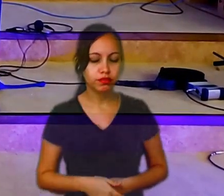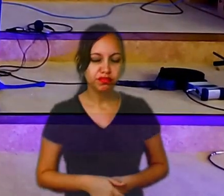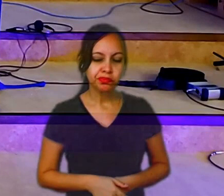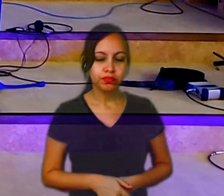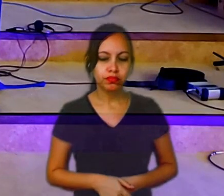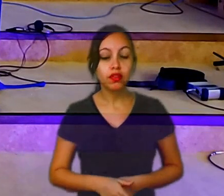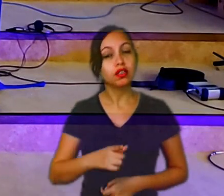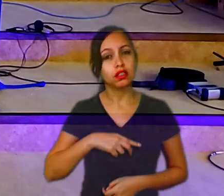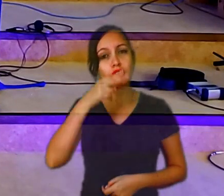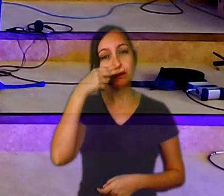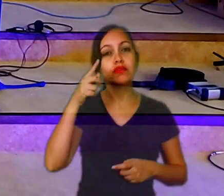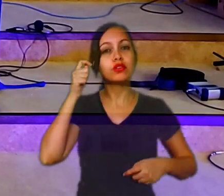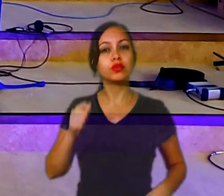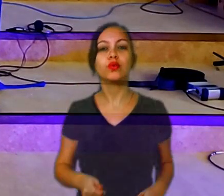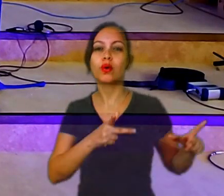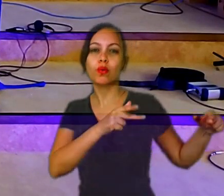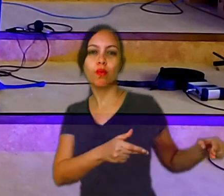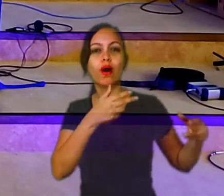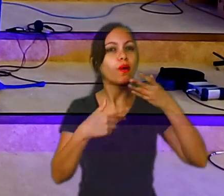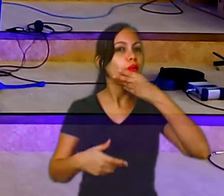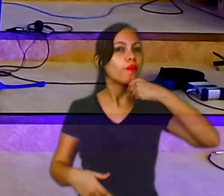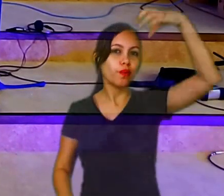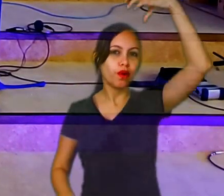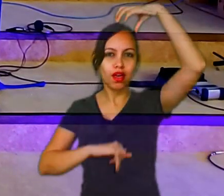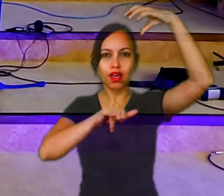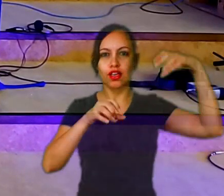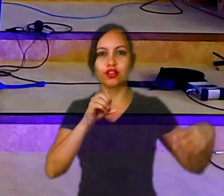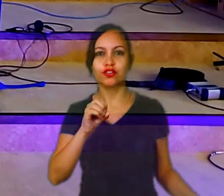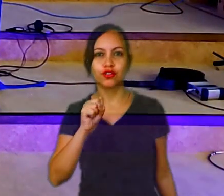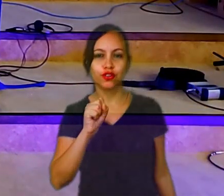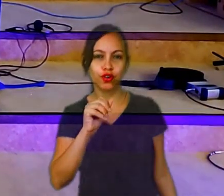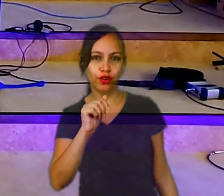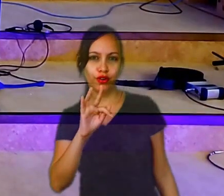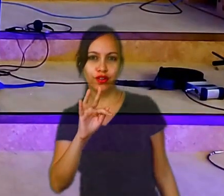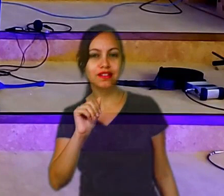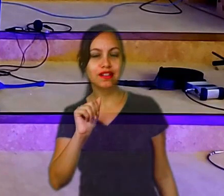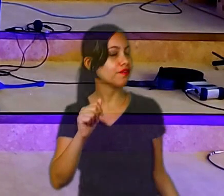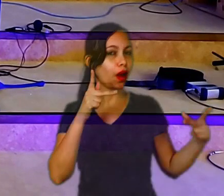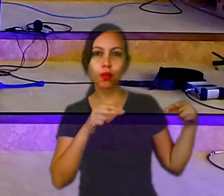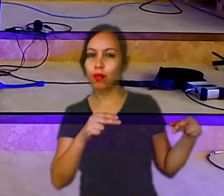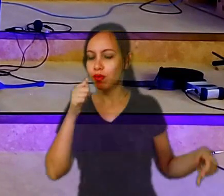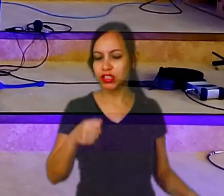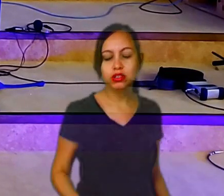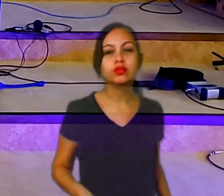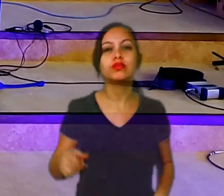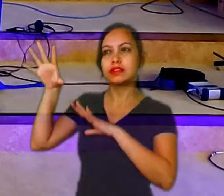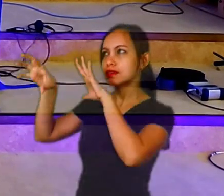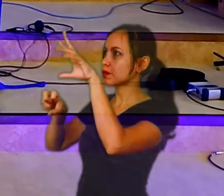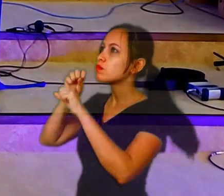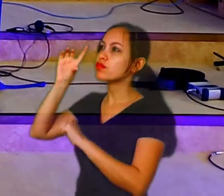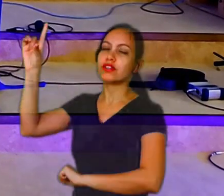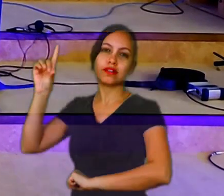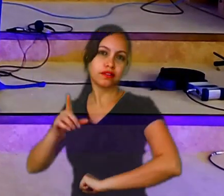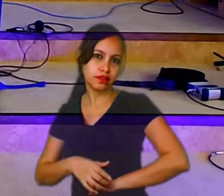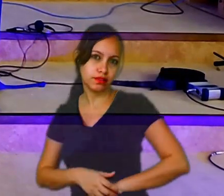essa mesma atitude do rei Josafá. Ter essa